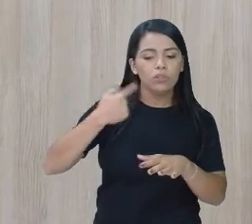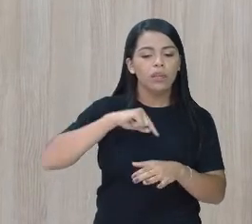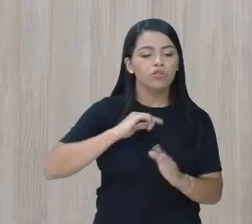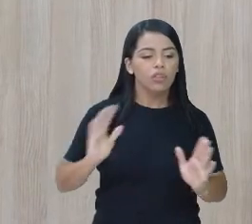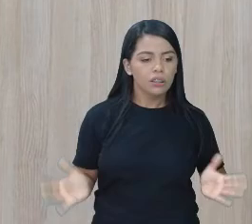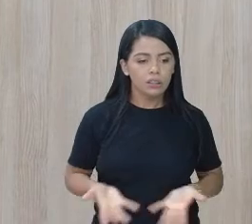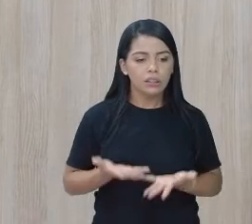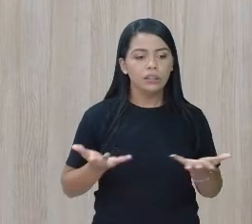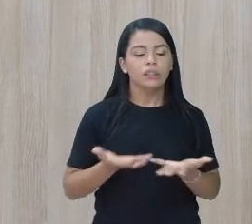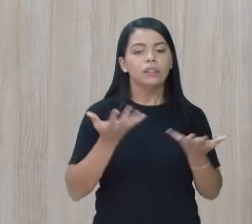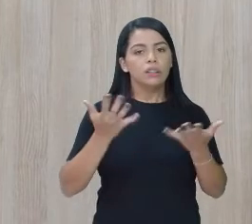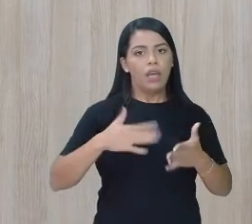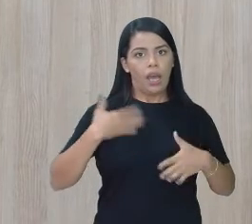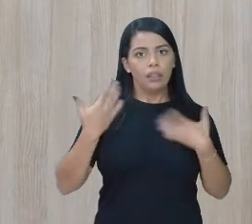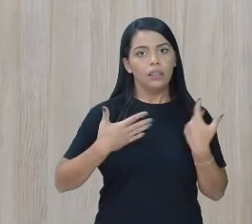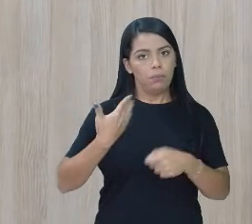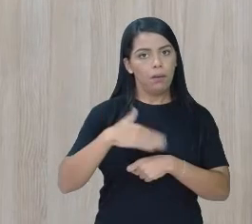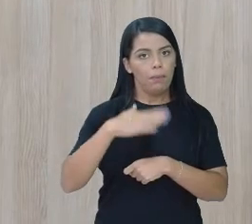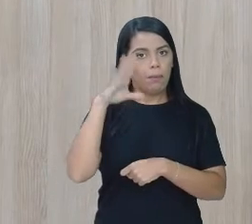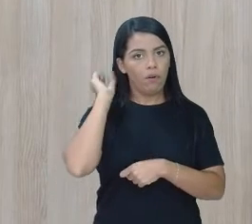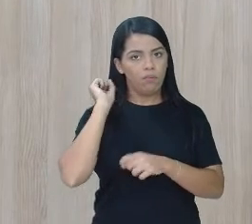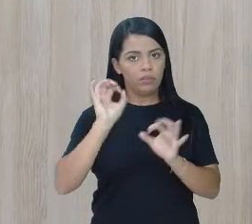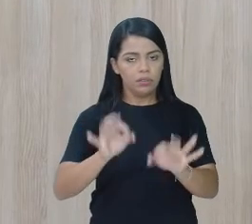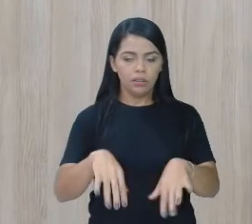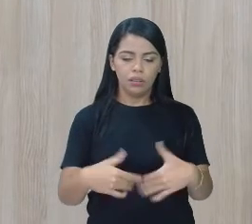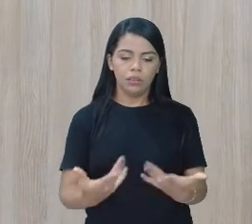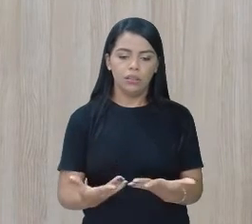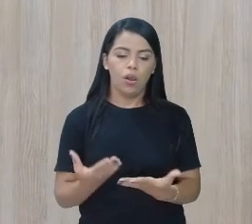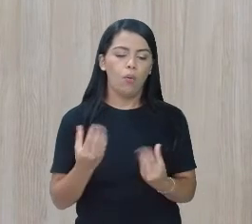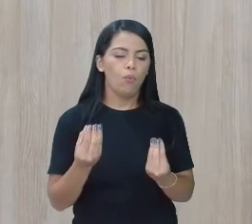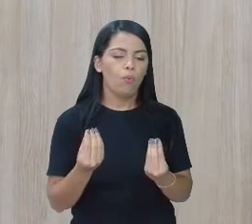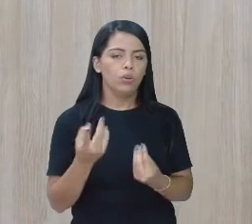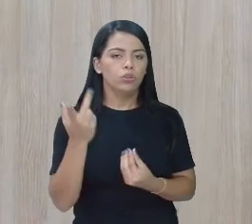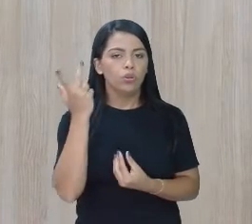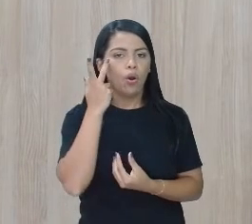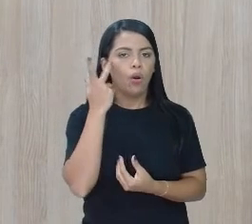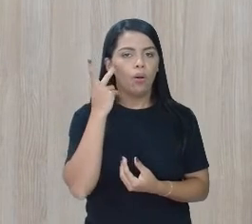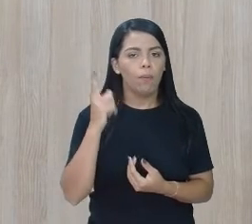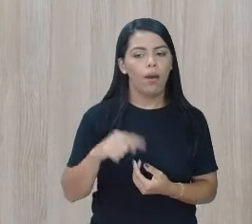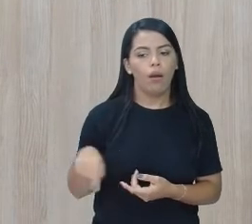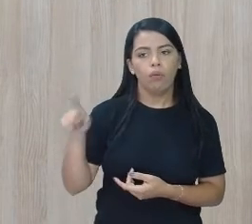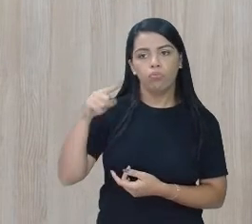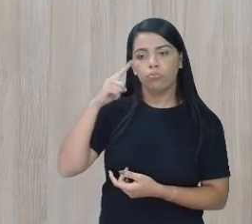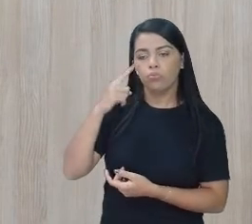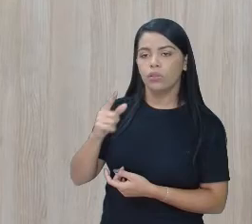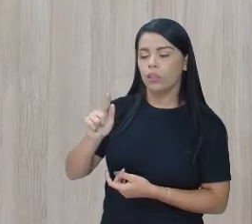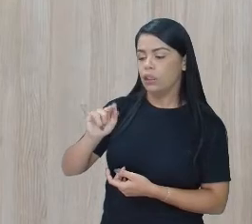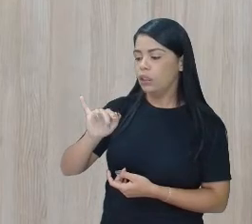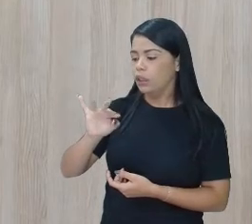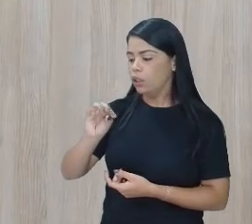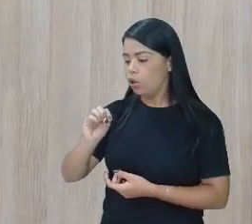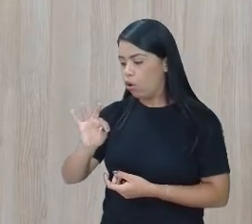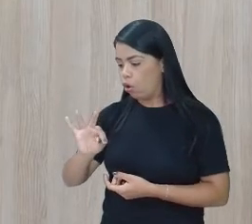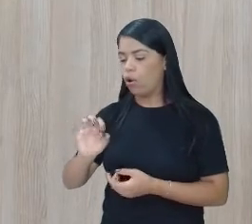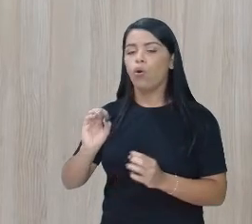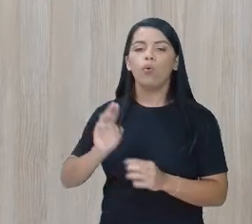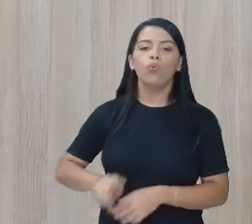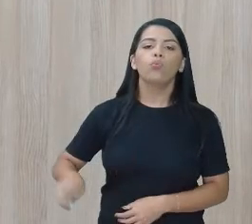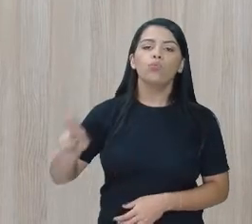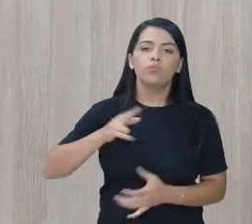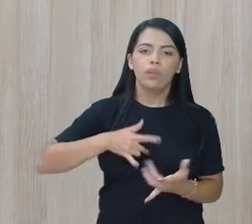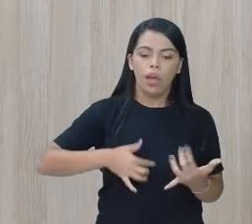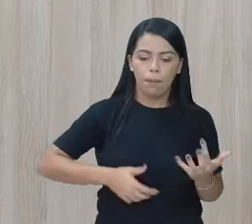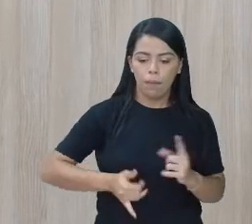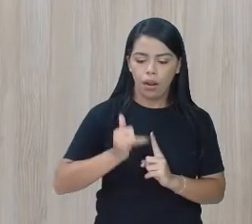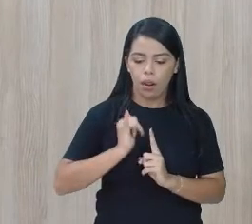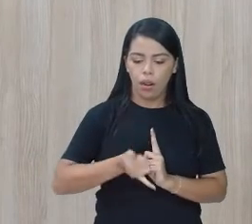para embalar aquela contação de história. Então, era muito comum que os griotes usassem esses instrumentos ali. Eu trouxe